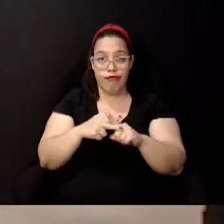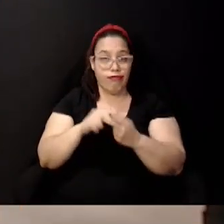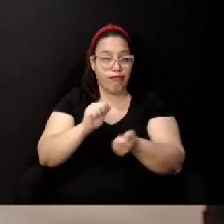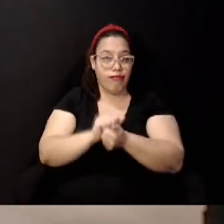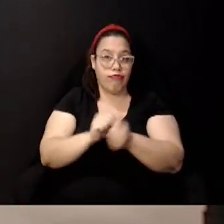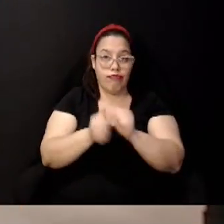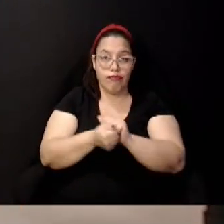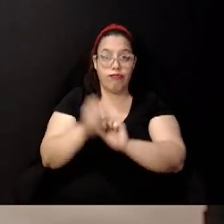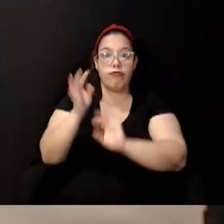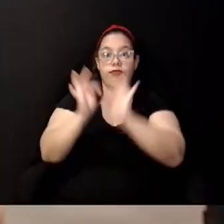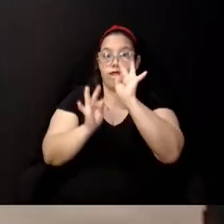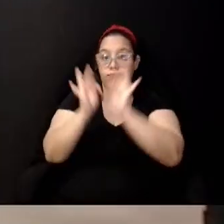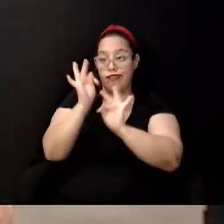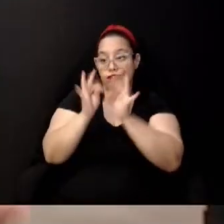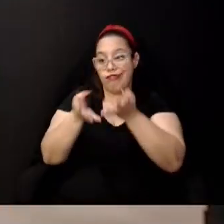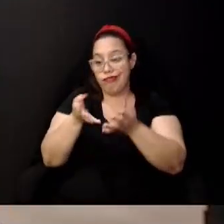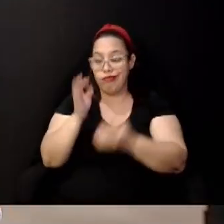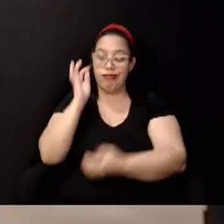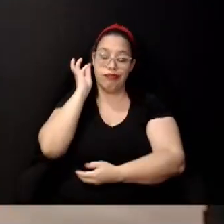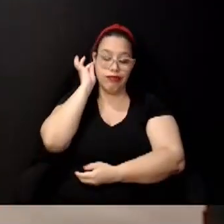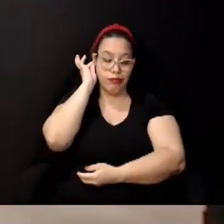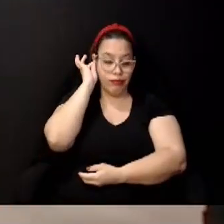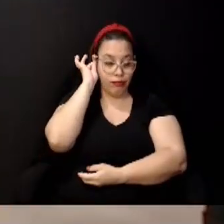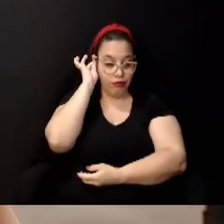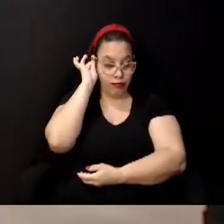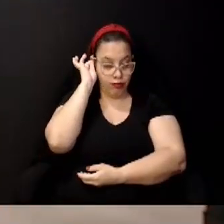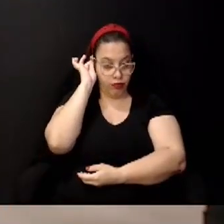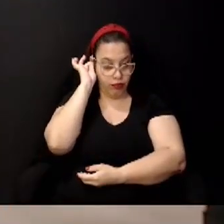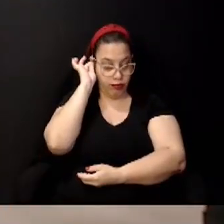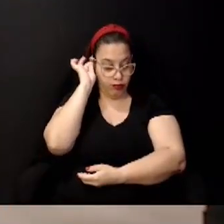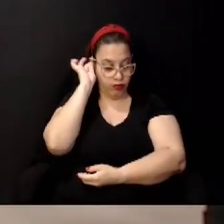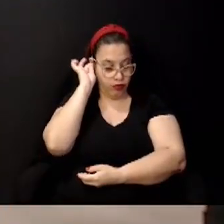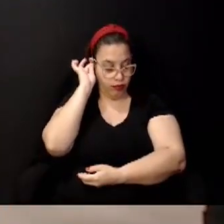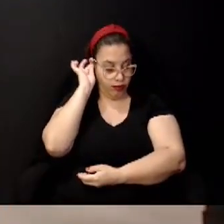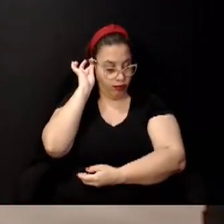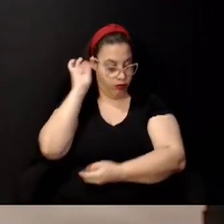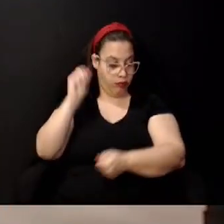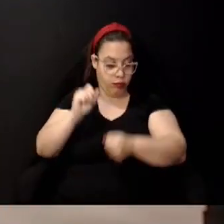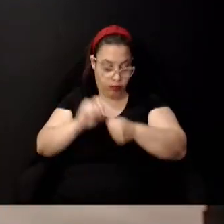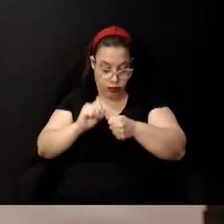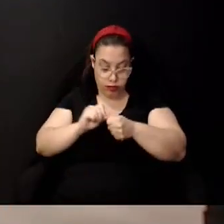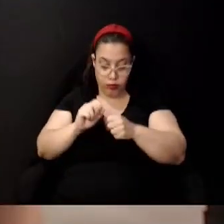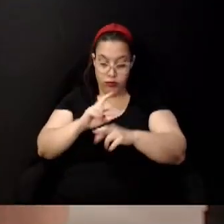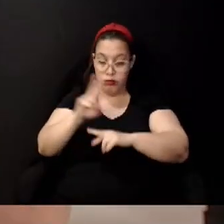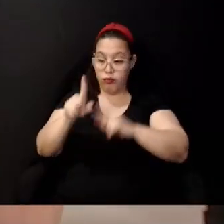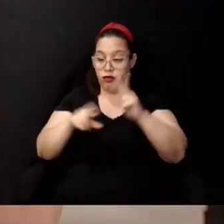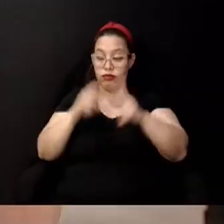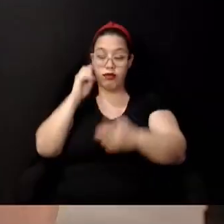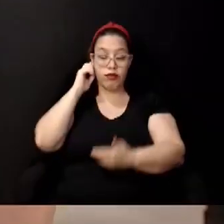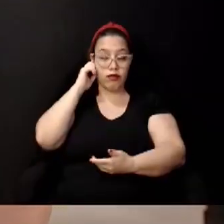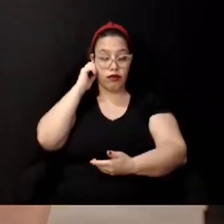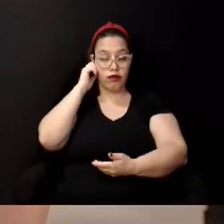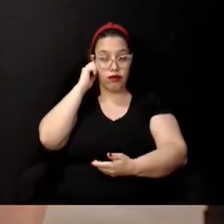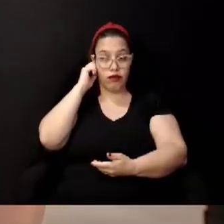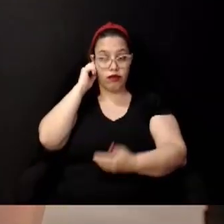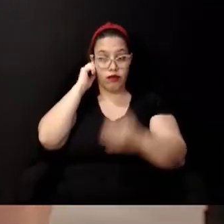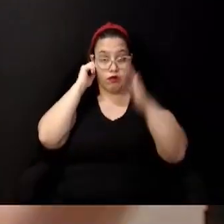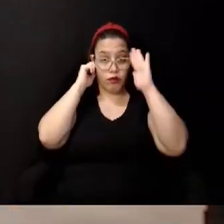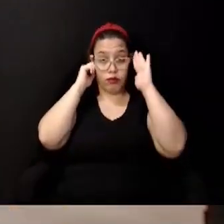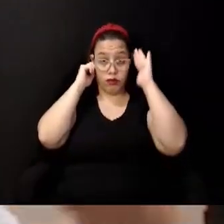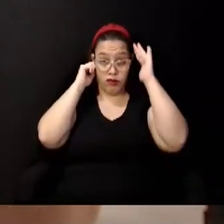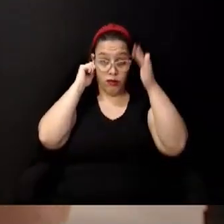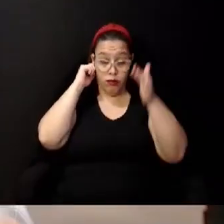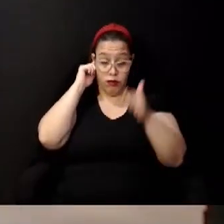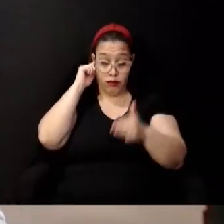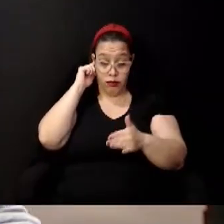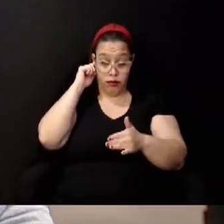tecnicamente, inclusive, adaptado para fazer esse tipo de combate que é muito diferente. O Corpo de Bombeiro prioriza a fazer a defesa